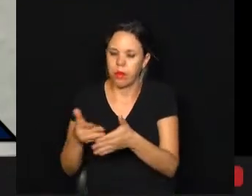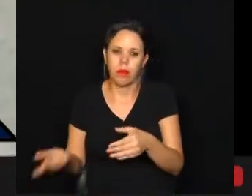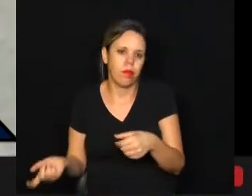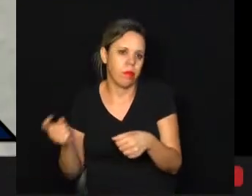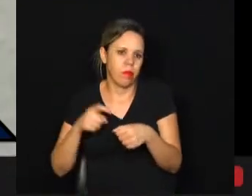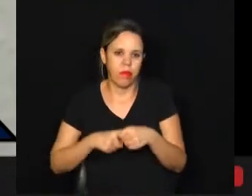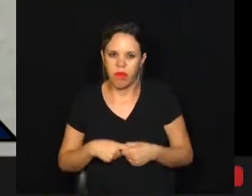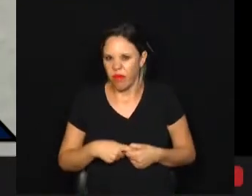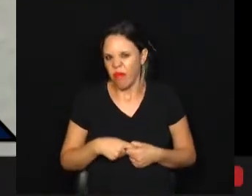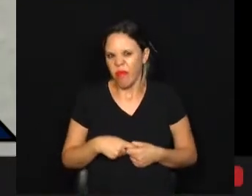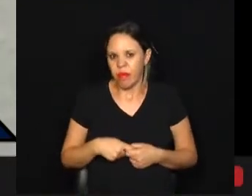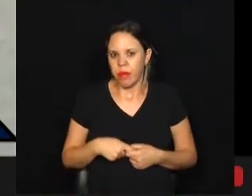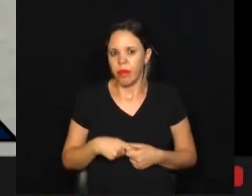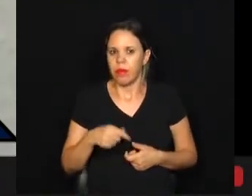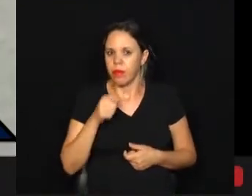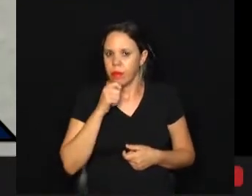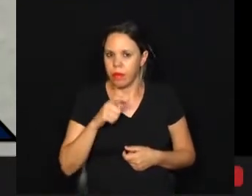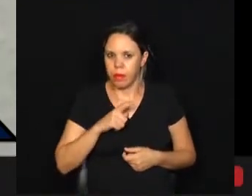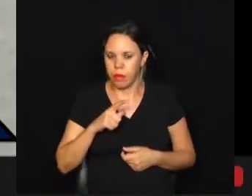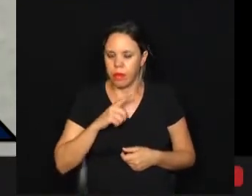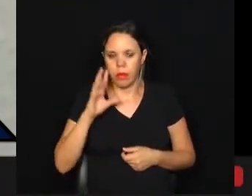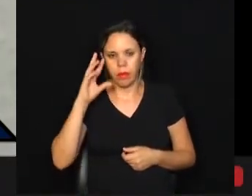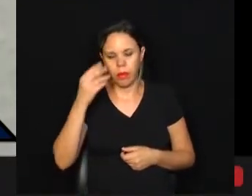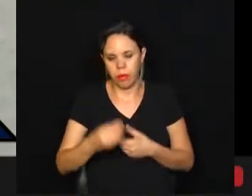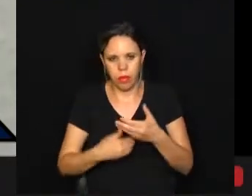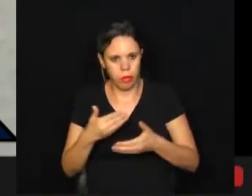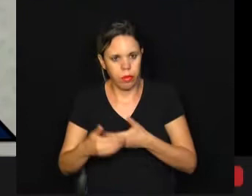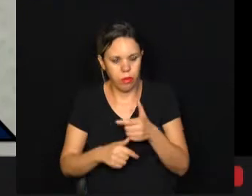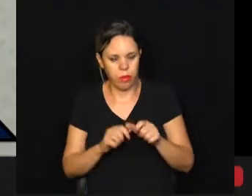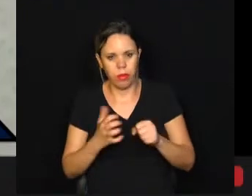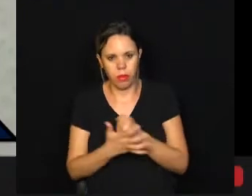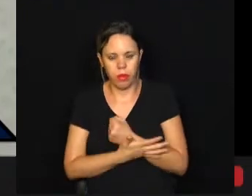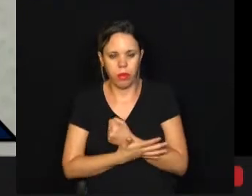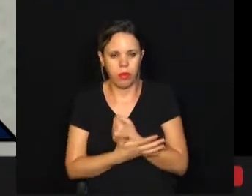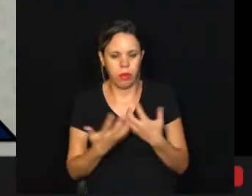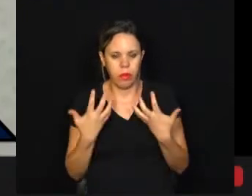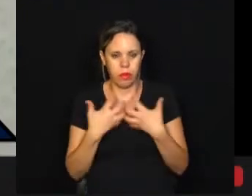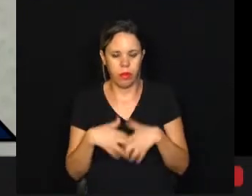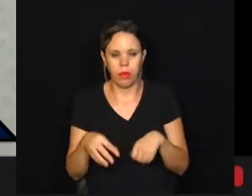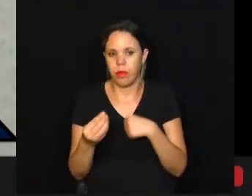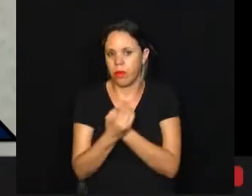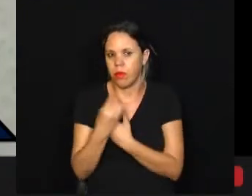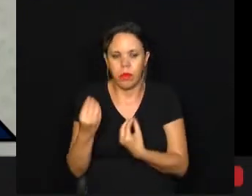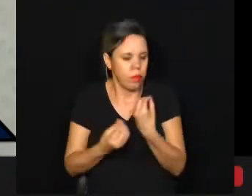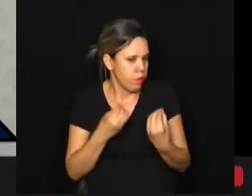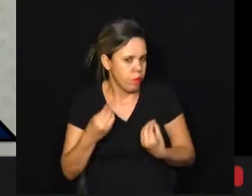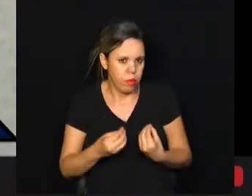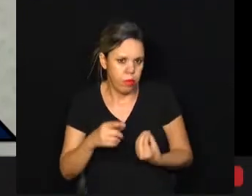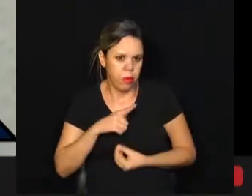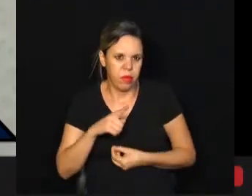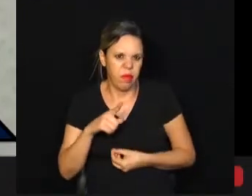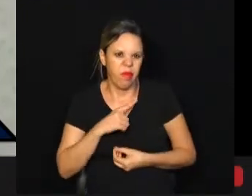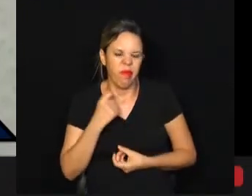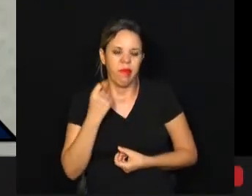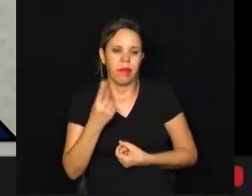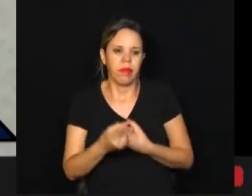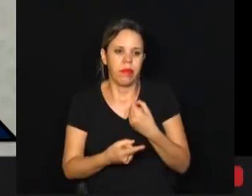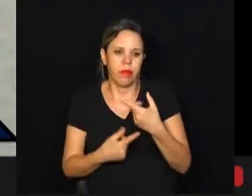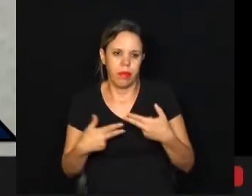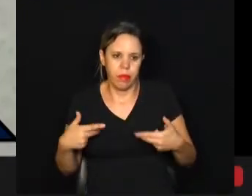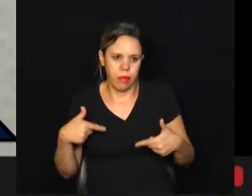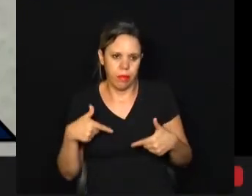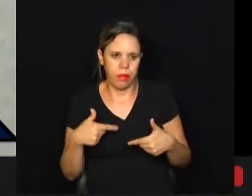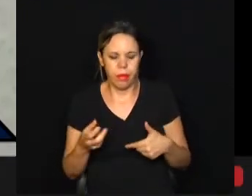voltar, porque a gente ainda está entendendo como que essa pandemia funciona, como que a gente se protege, como que a gente pode ter algumas